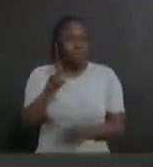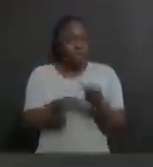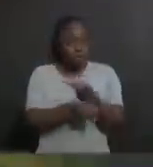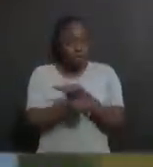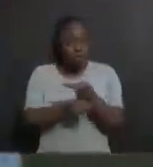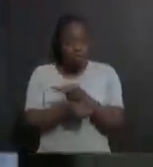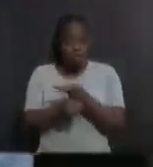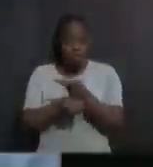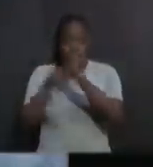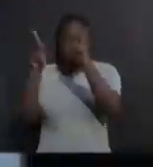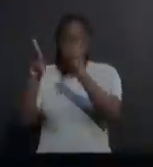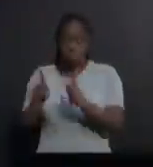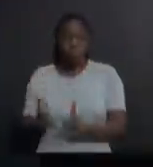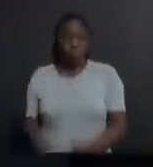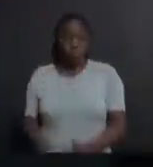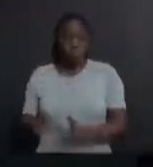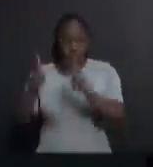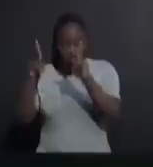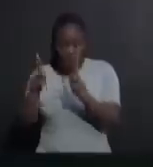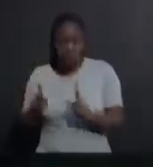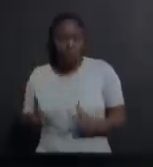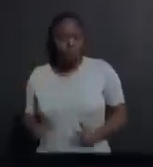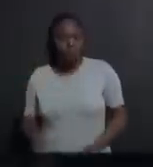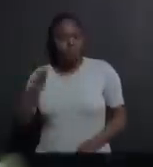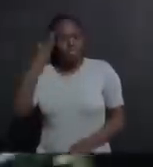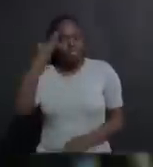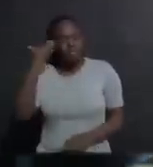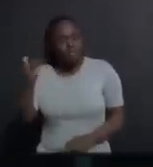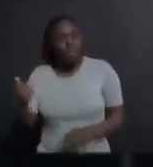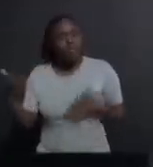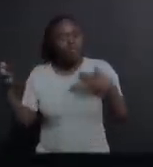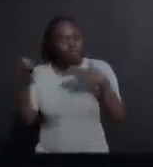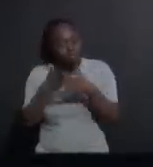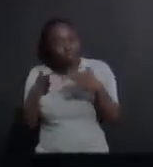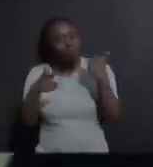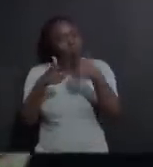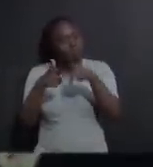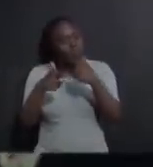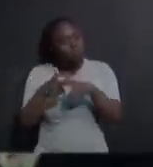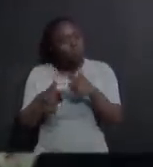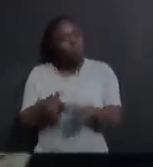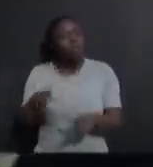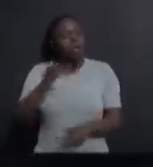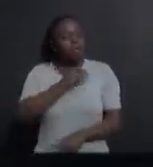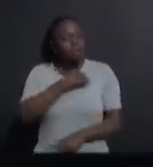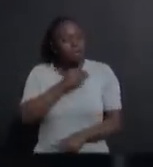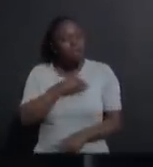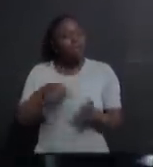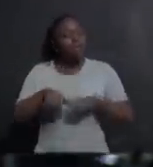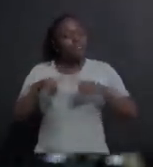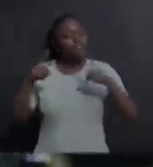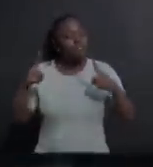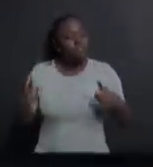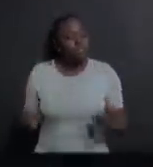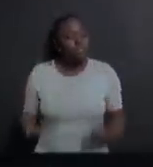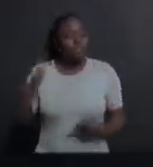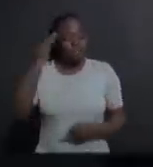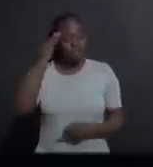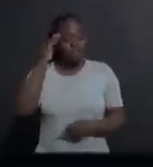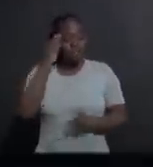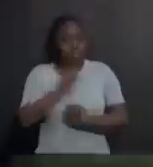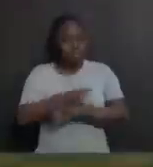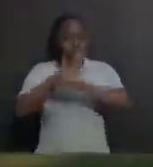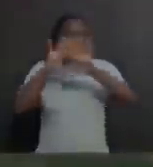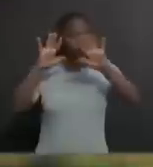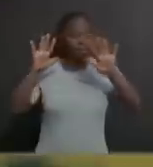uma boca, gente. Alguém que sabe que é limitado, que sabe que tem problema, que sabe que tem pecado, mas que entendeu que não